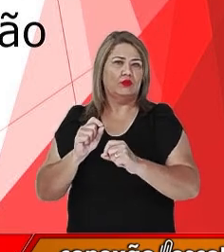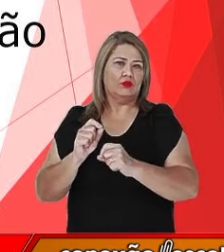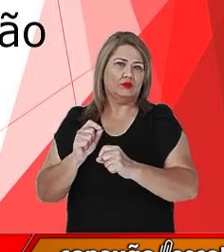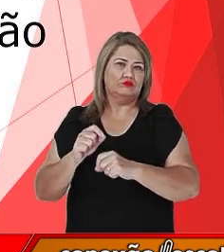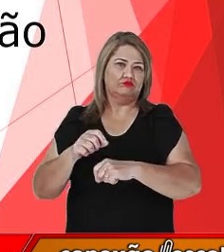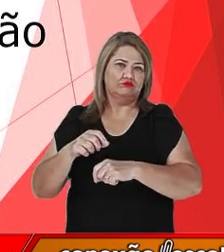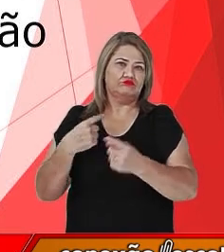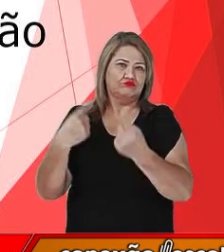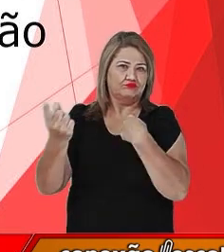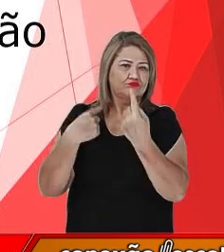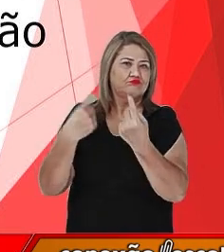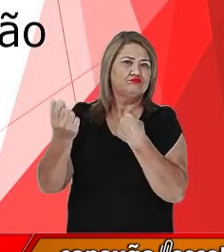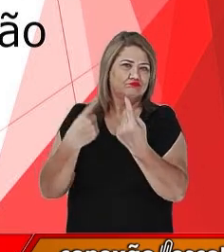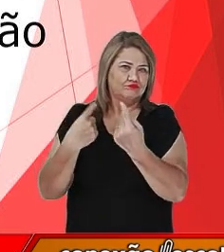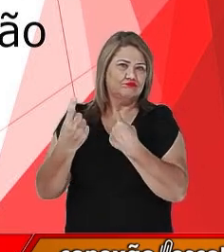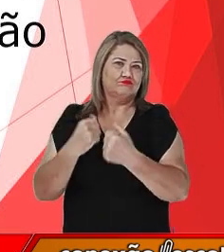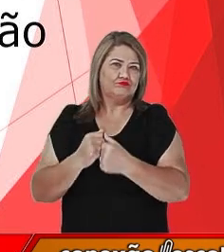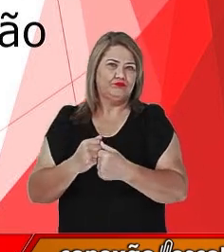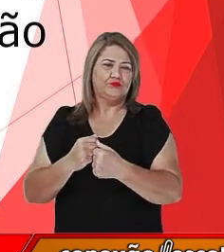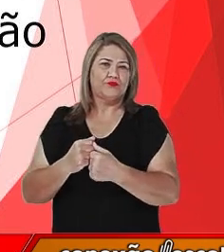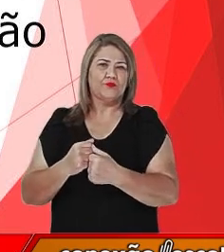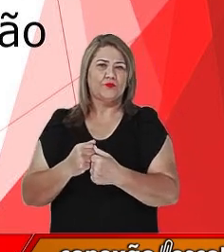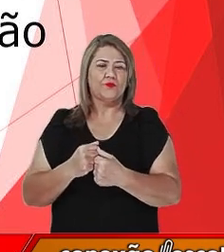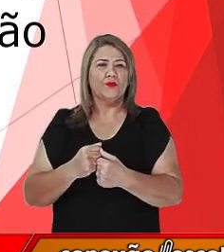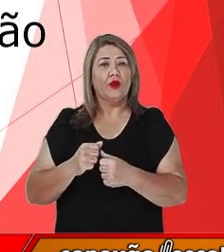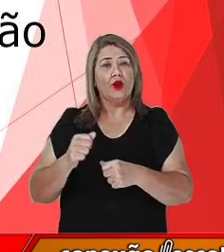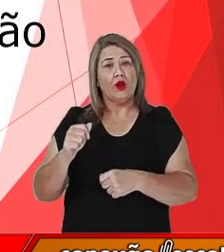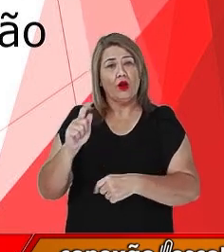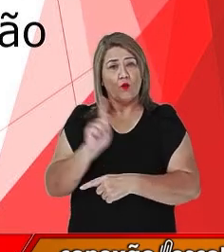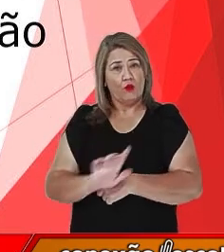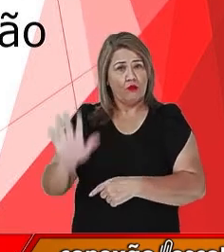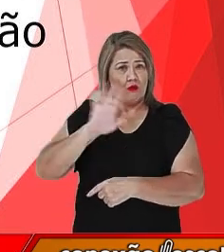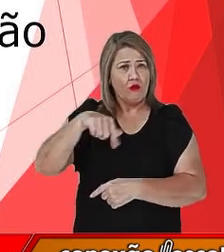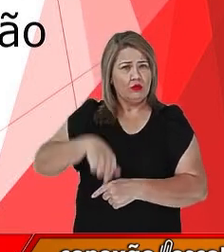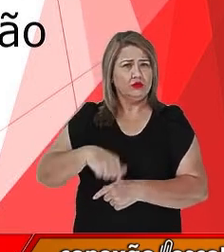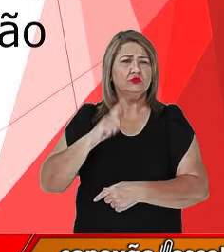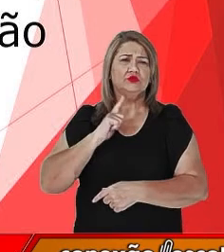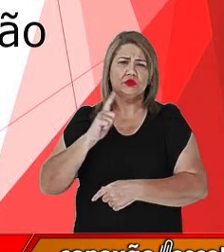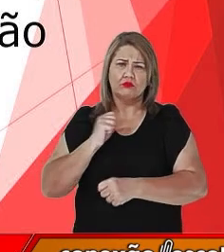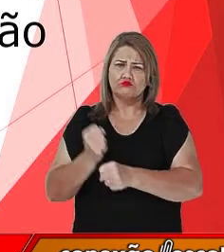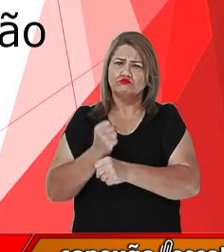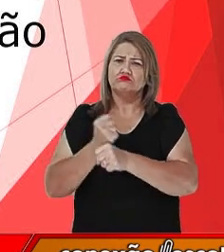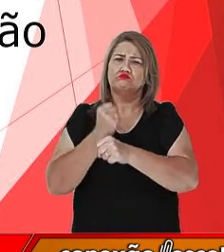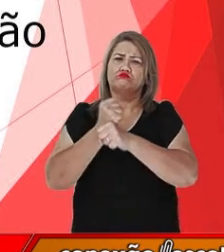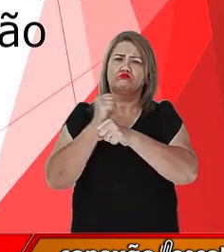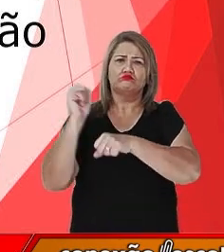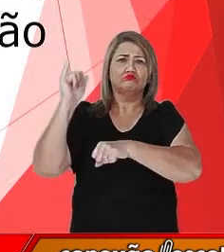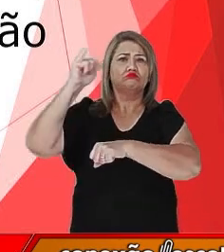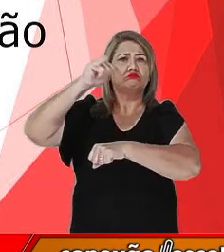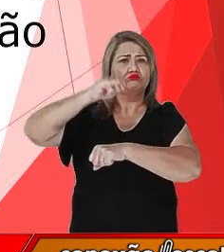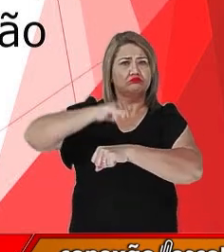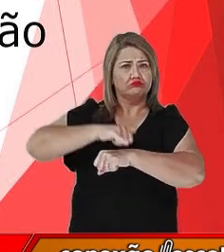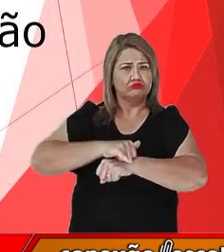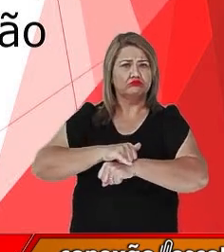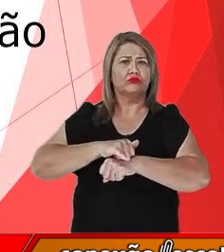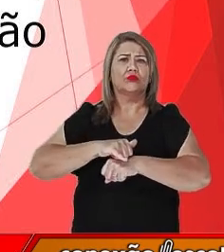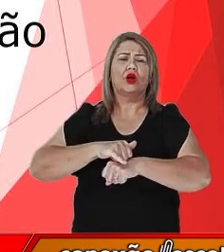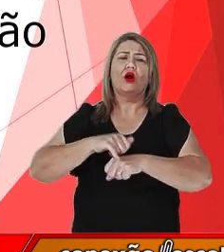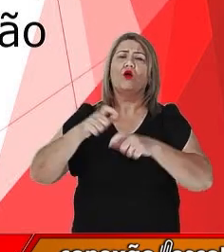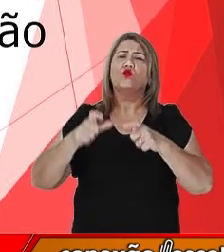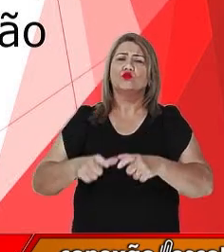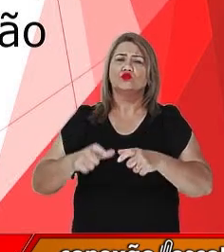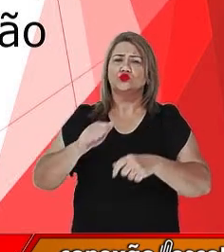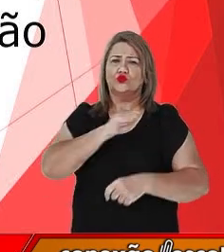via rodovias. Aqui no estado de Goiás, nós temos a construção do aeroporto de cargas lá